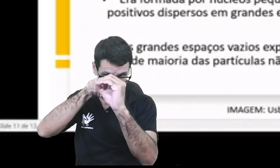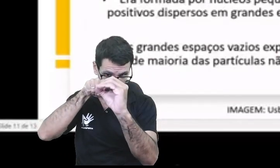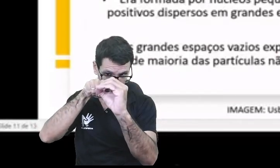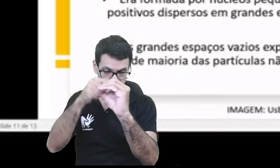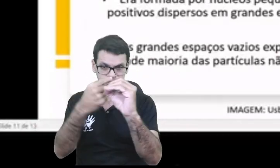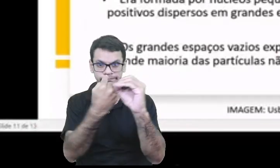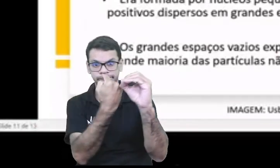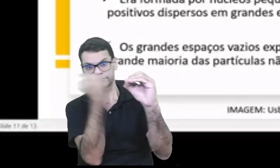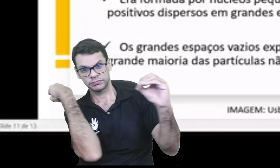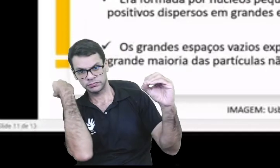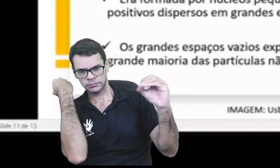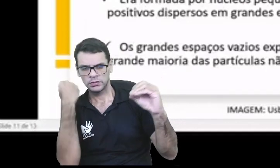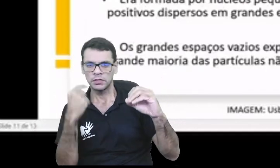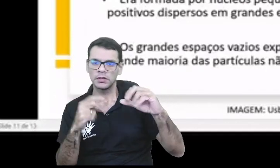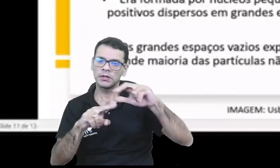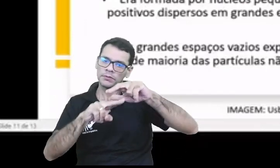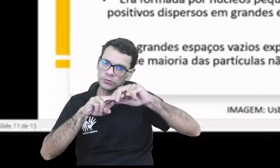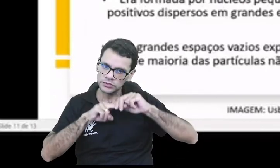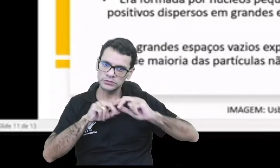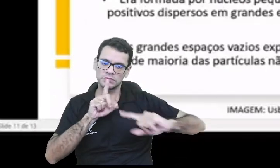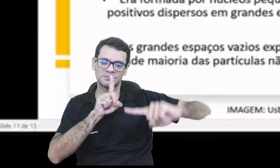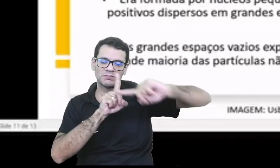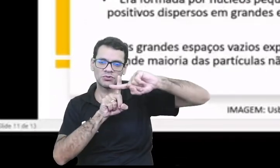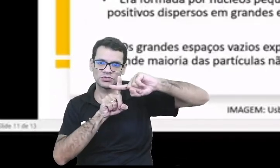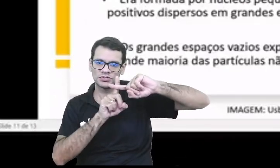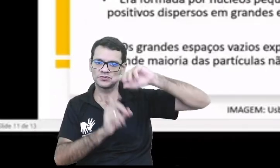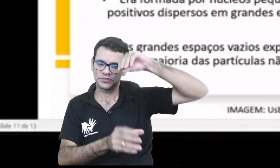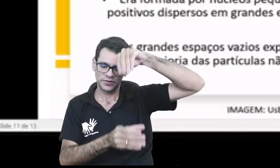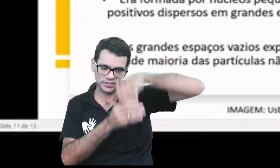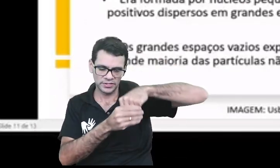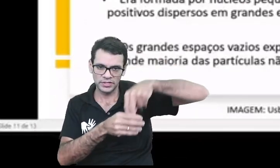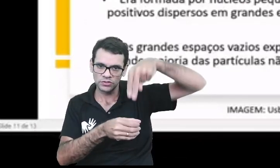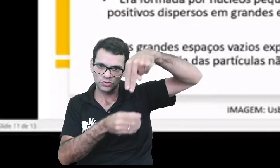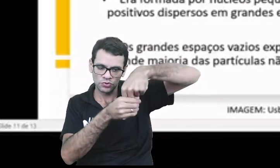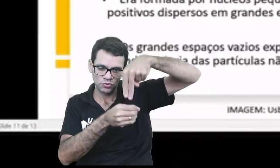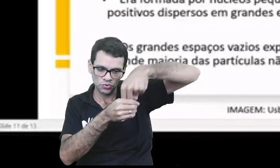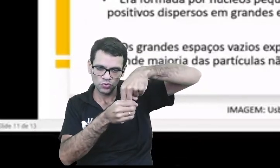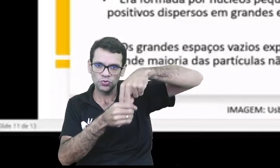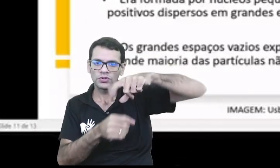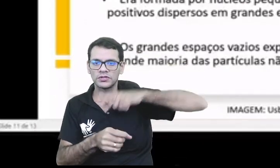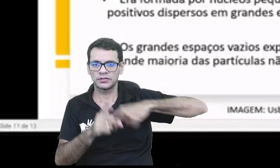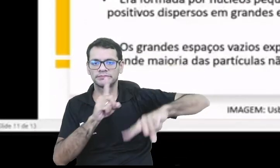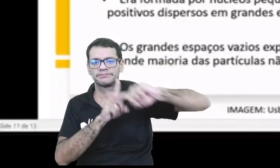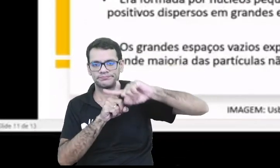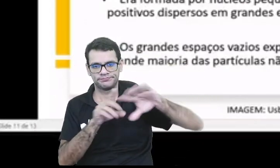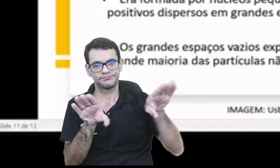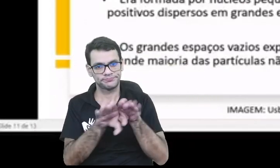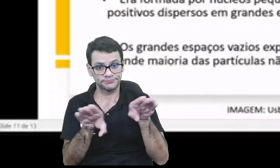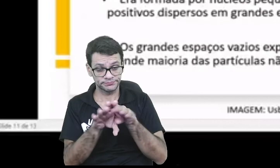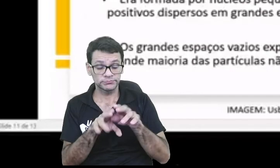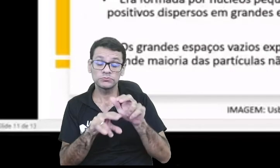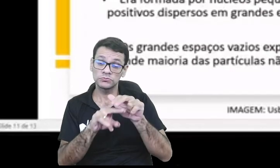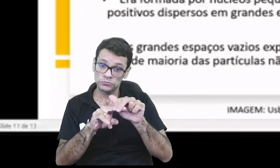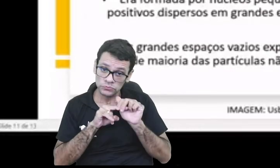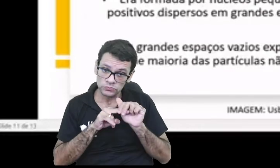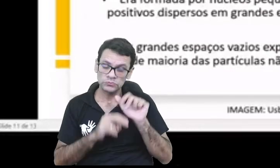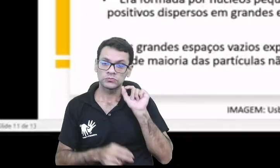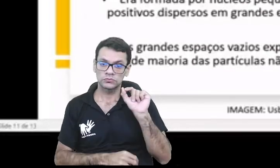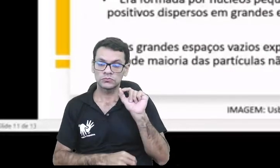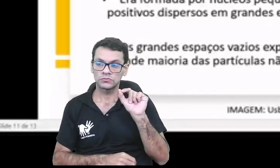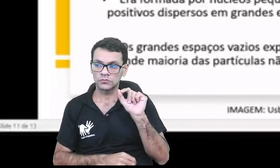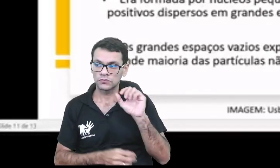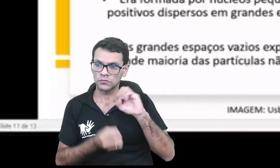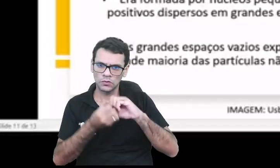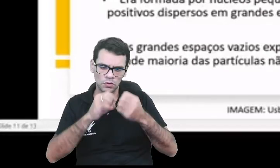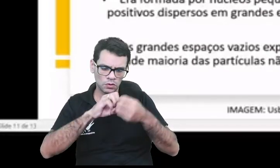partículas alfa são positivas, é no núcleo que a gente tem partículas positivas também. Né? Então, as